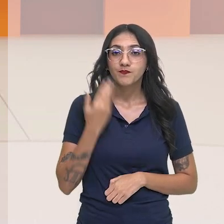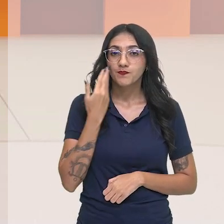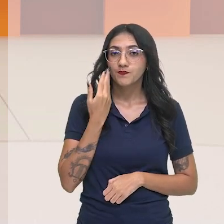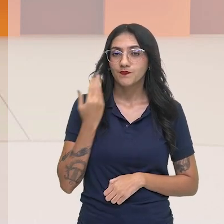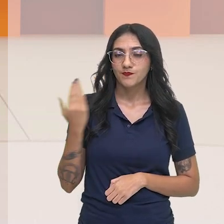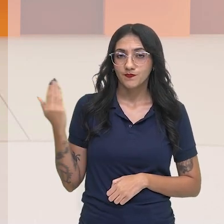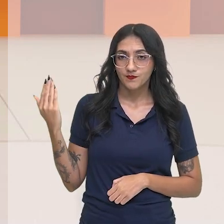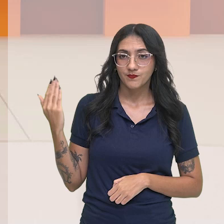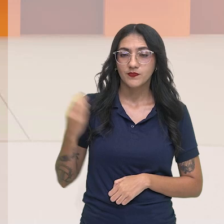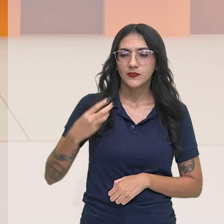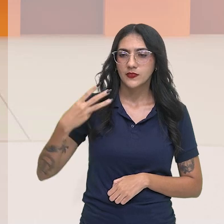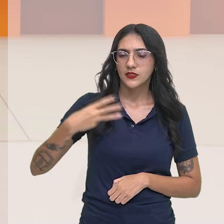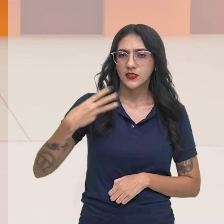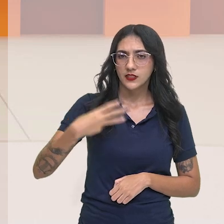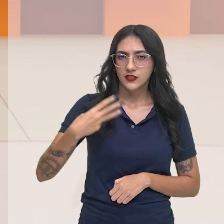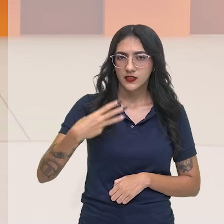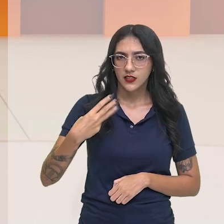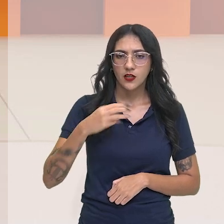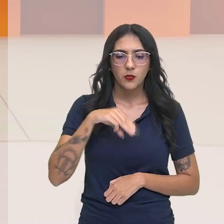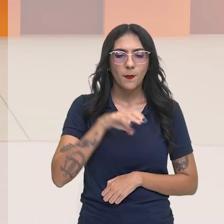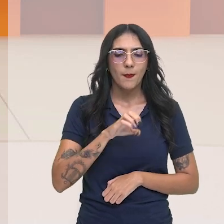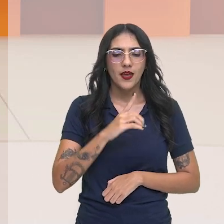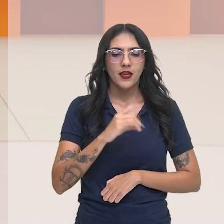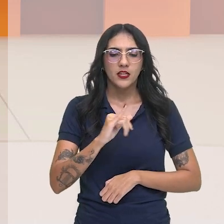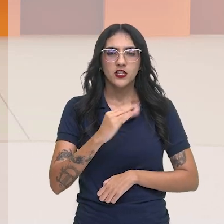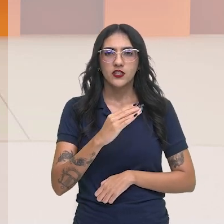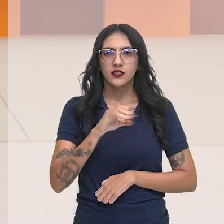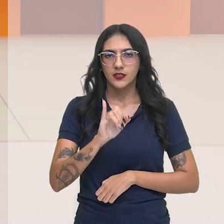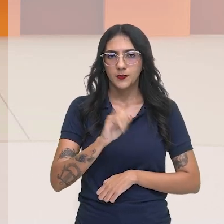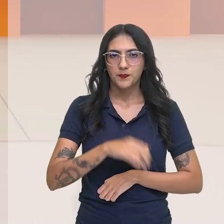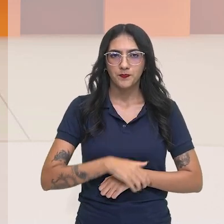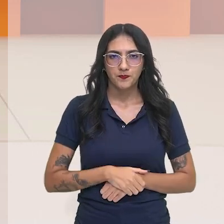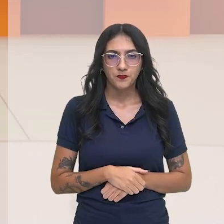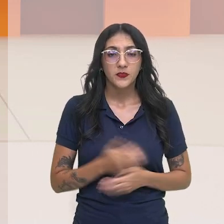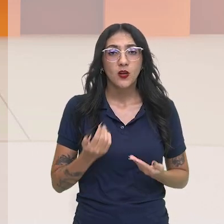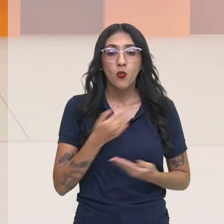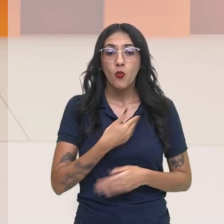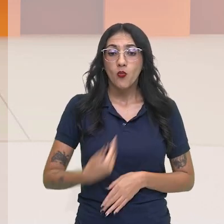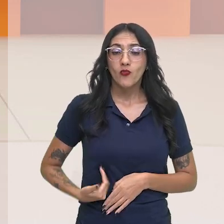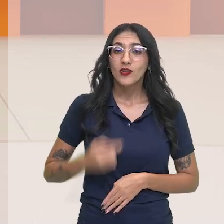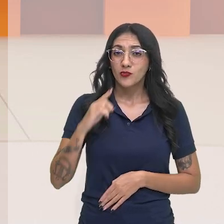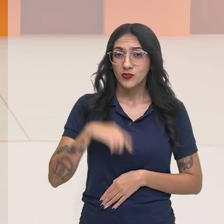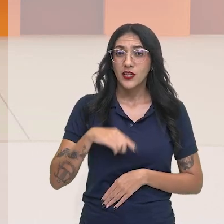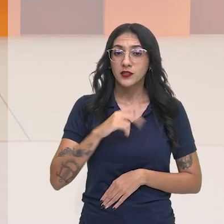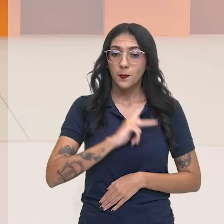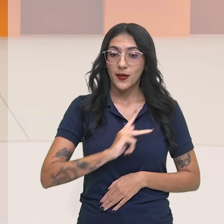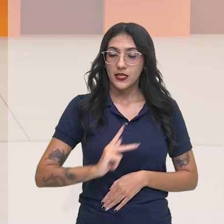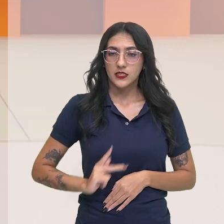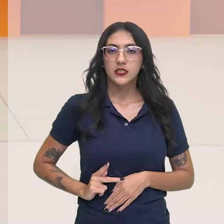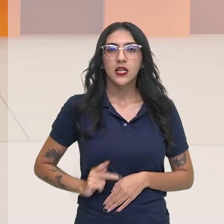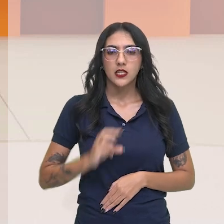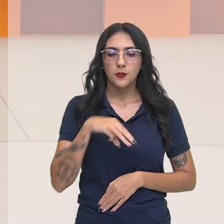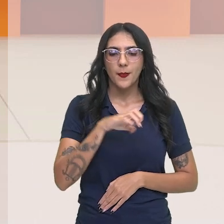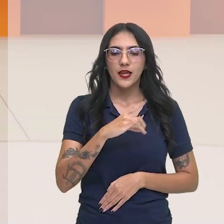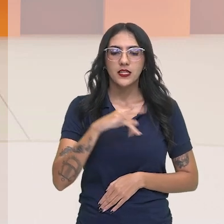Emílio Garrastazu Médici. O governo de Emílio Garrastazu Médici é considerado pelos